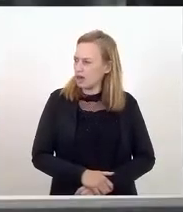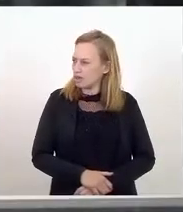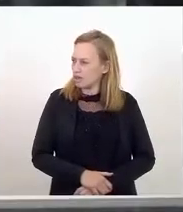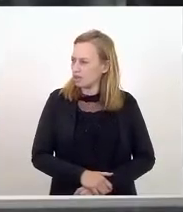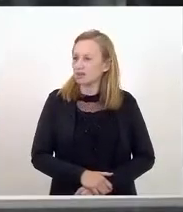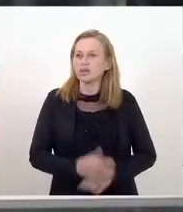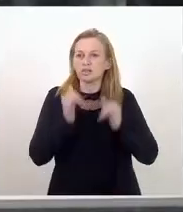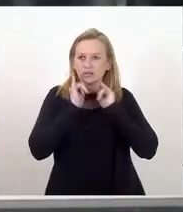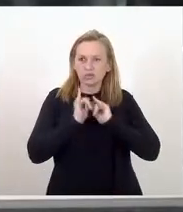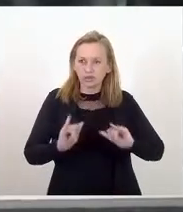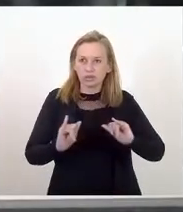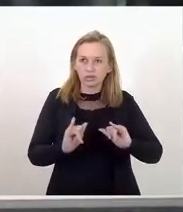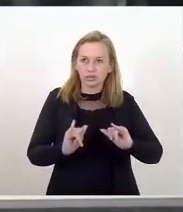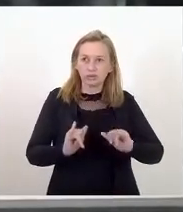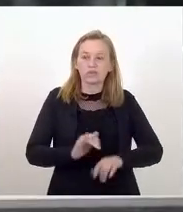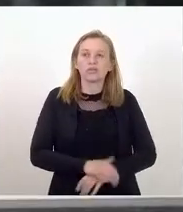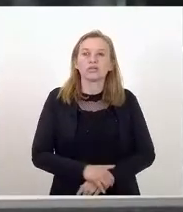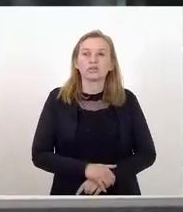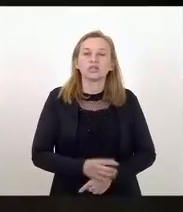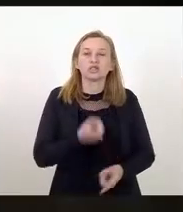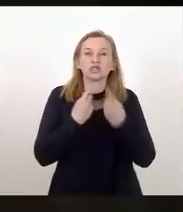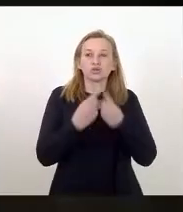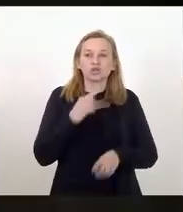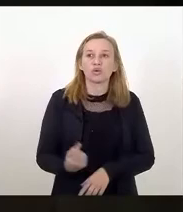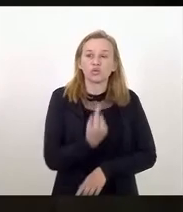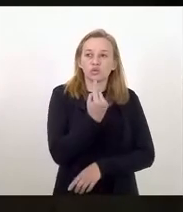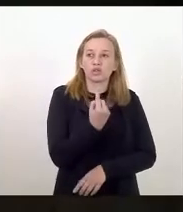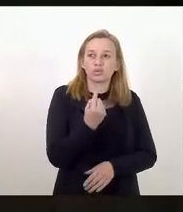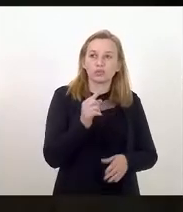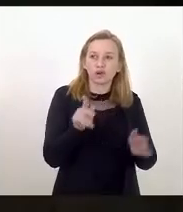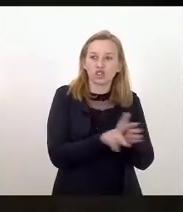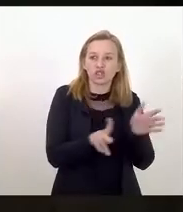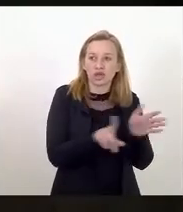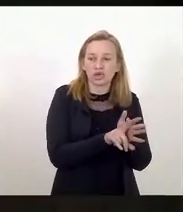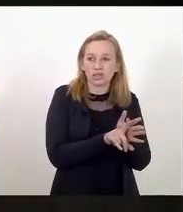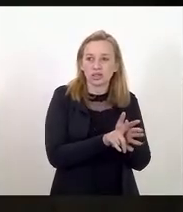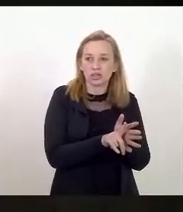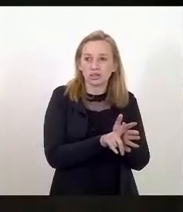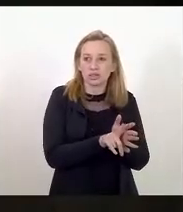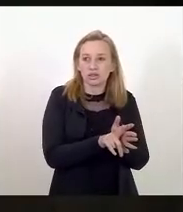Anuncio em regime de urgência em discussão única projeto de lei